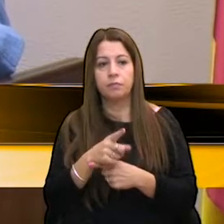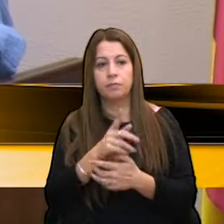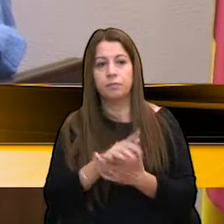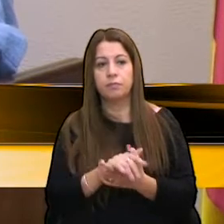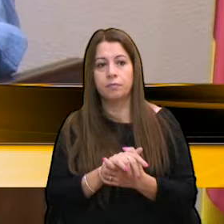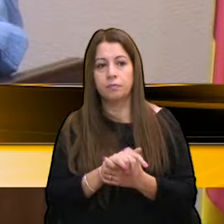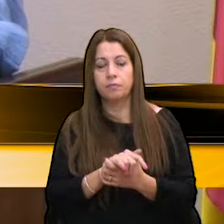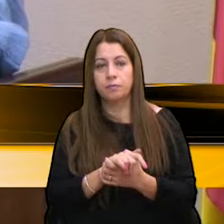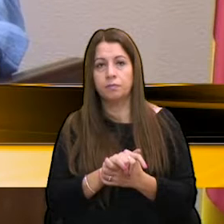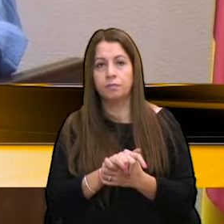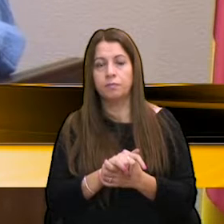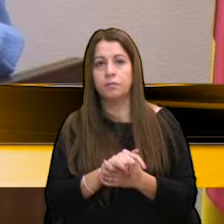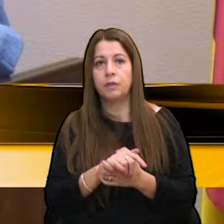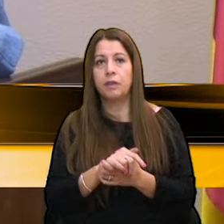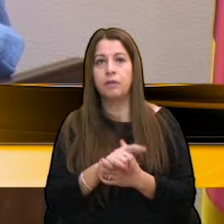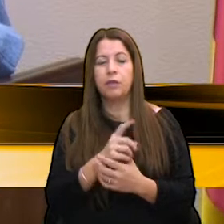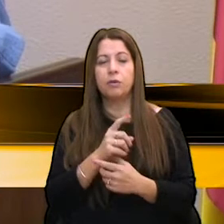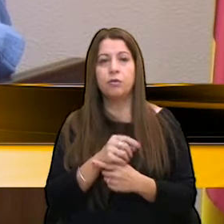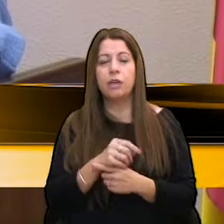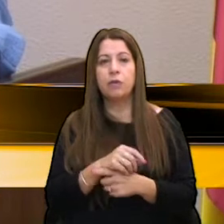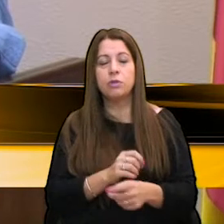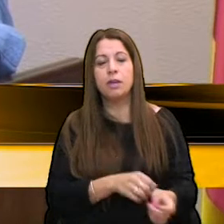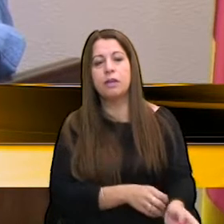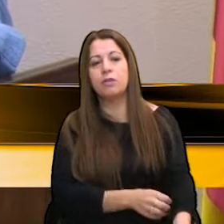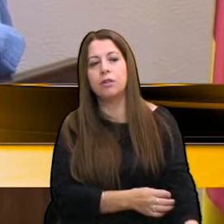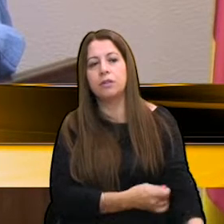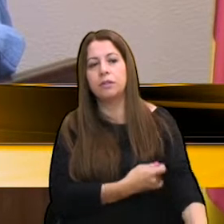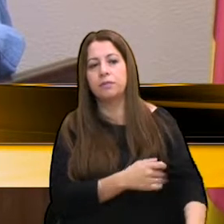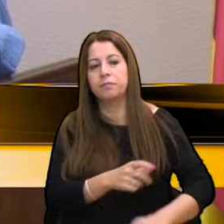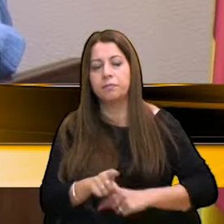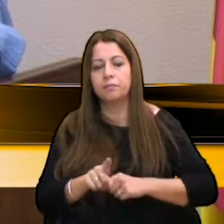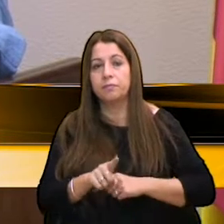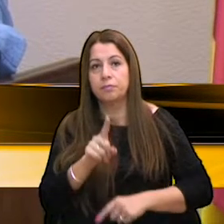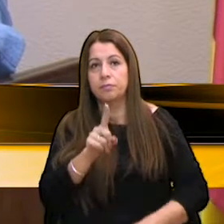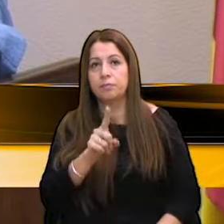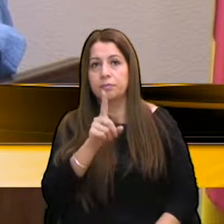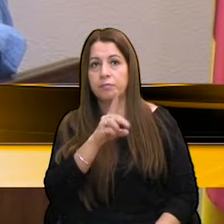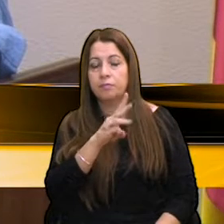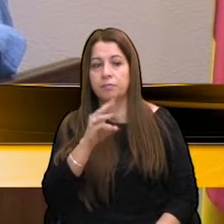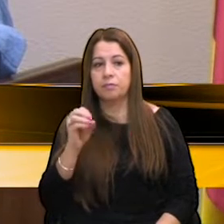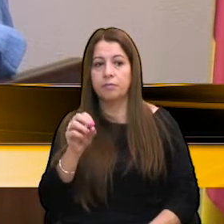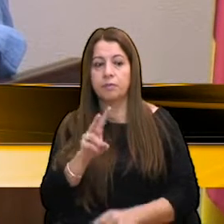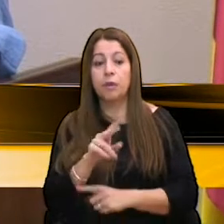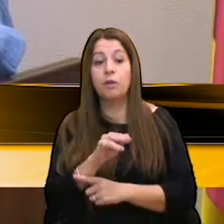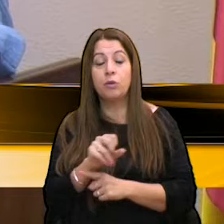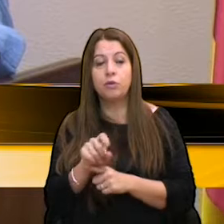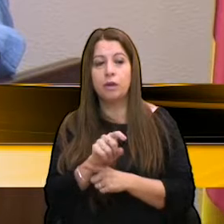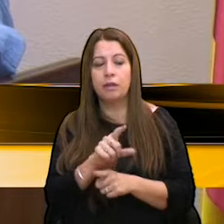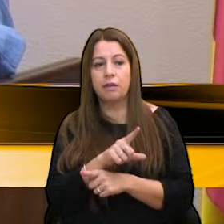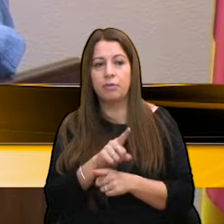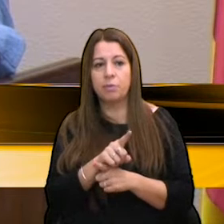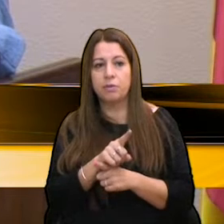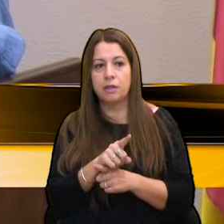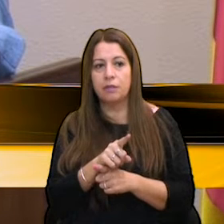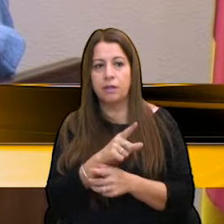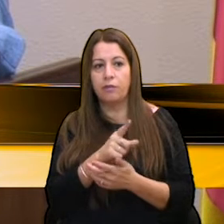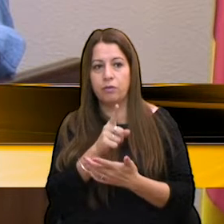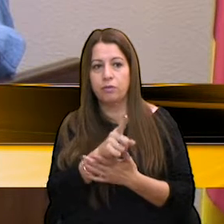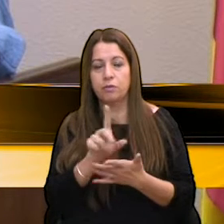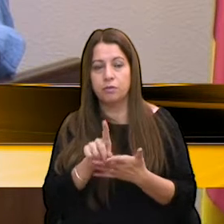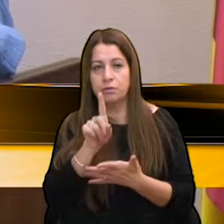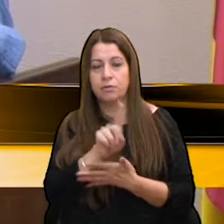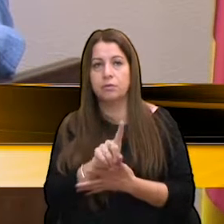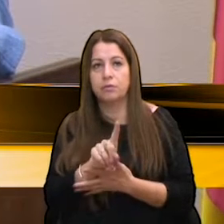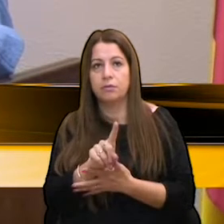coisas boas que possam ser feitas. Tem um edital que prevê a contratação de 1.300 vagas nas escolas particulares, que foi